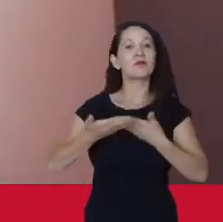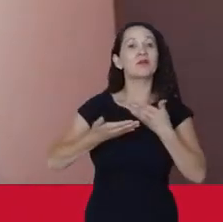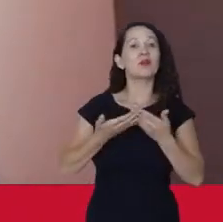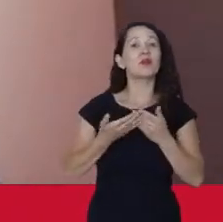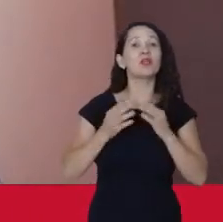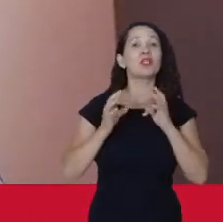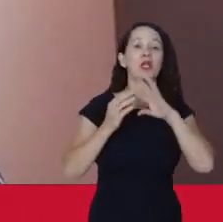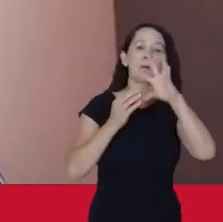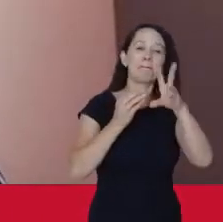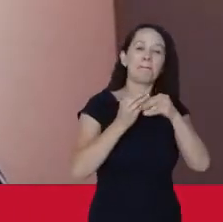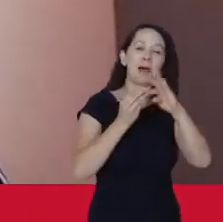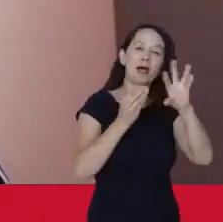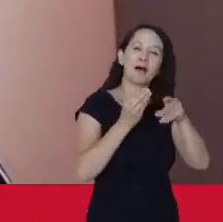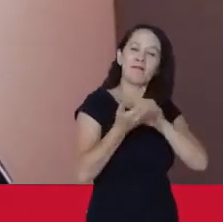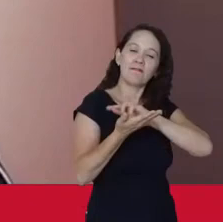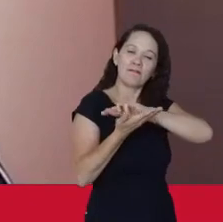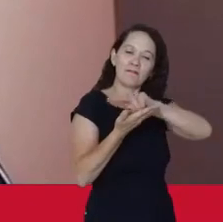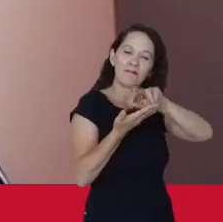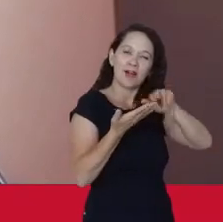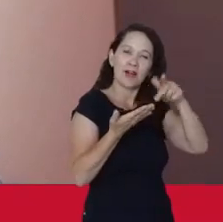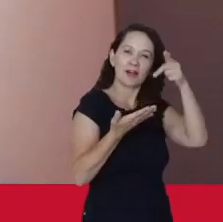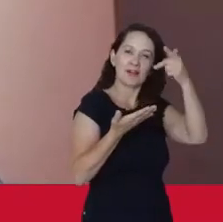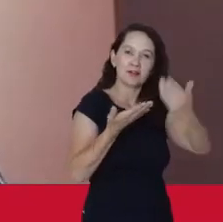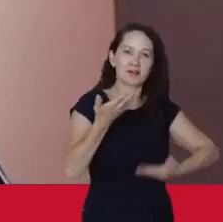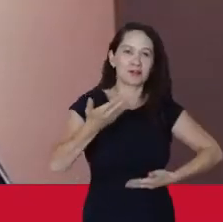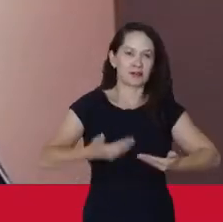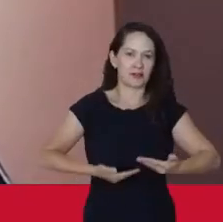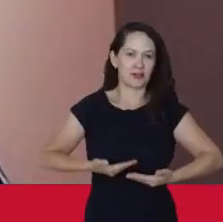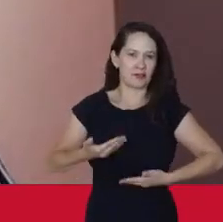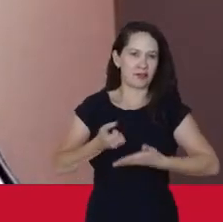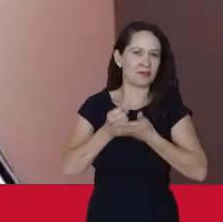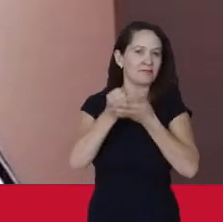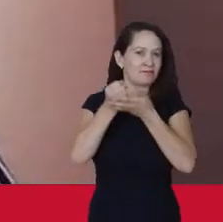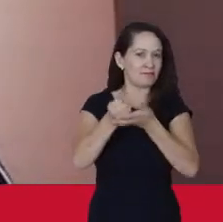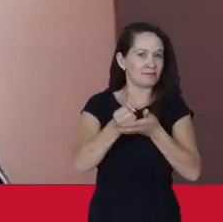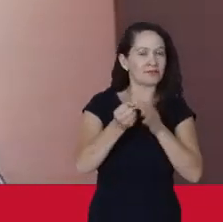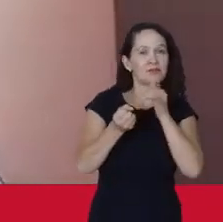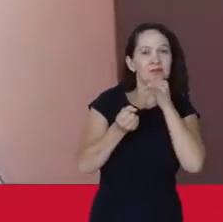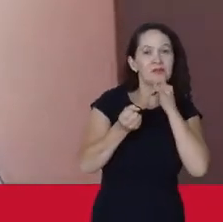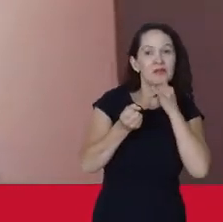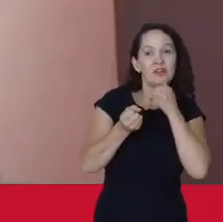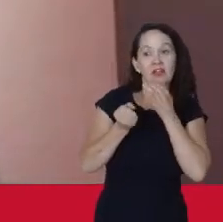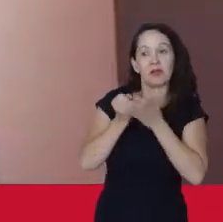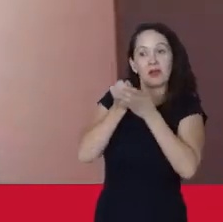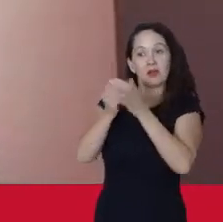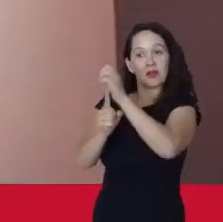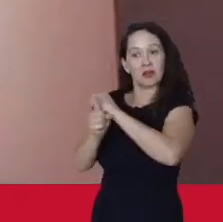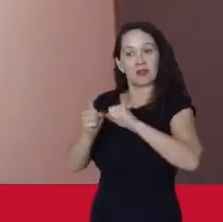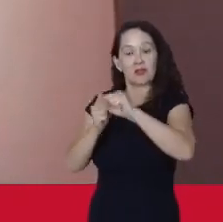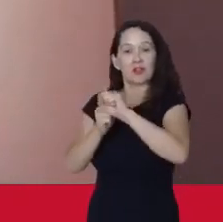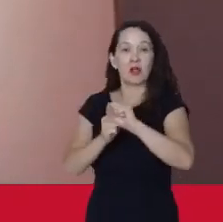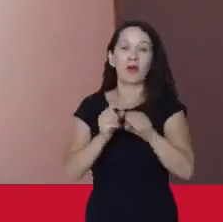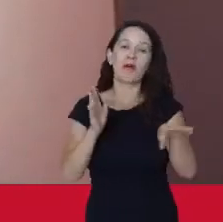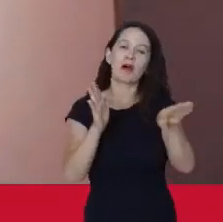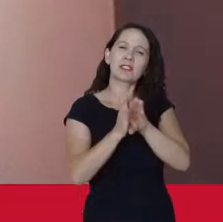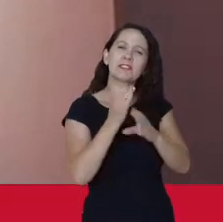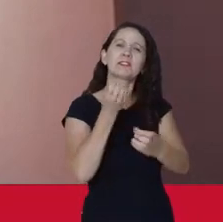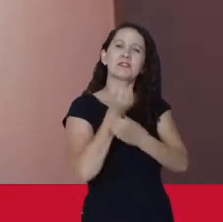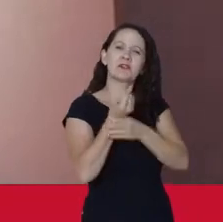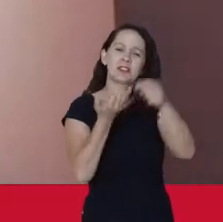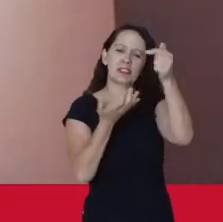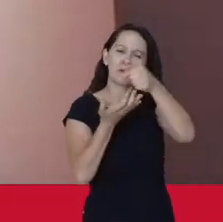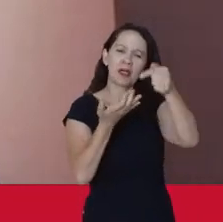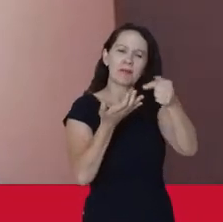que engloba uma série de outras prestações de serviços, encaminhando desde assistência até segurança, enfim. É